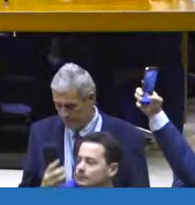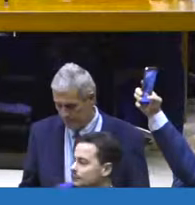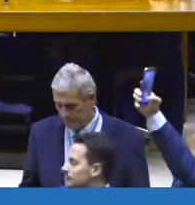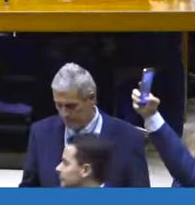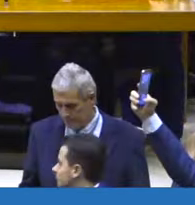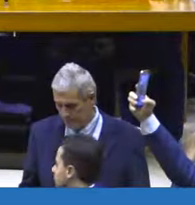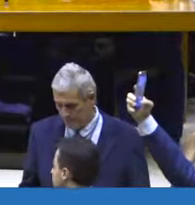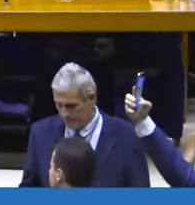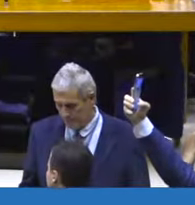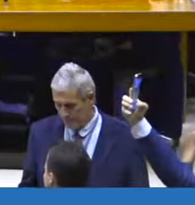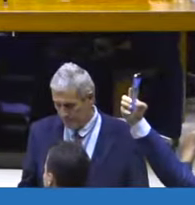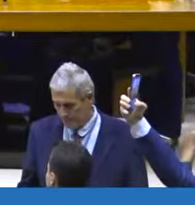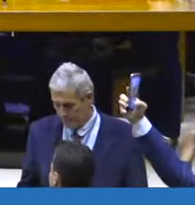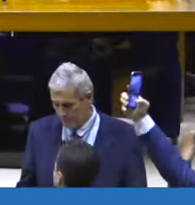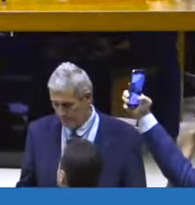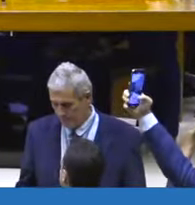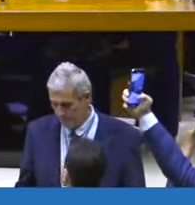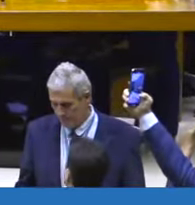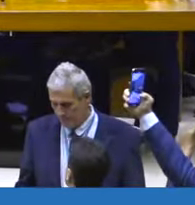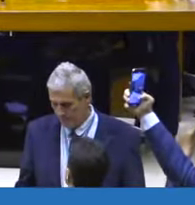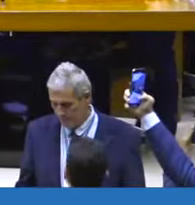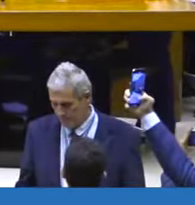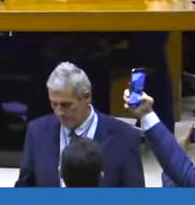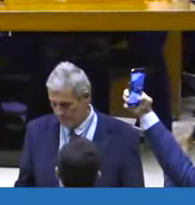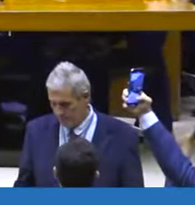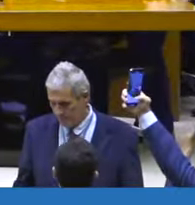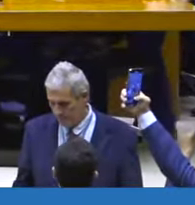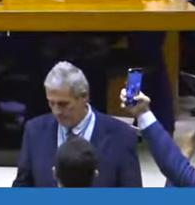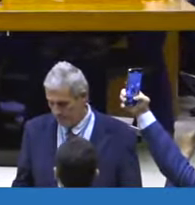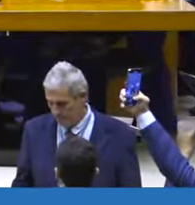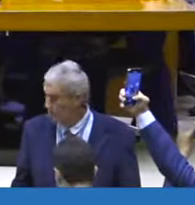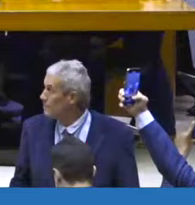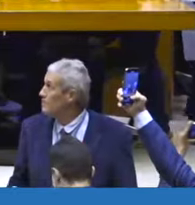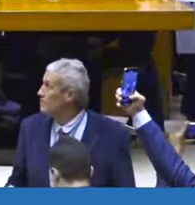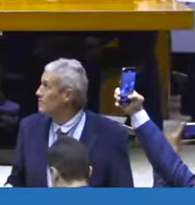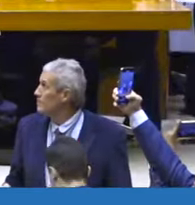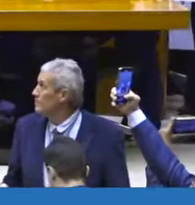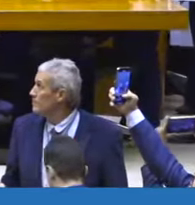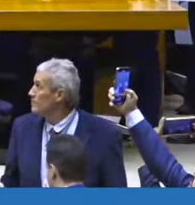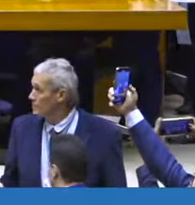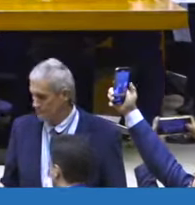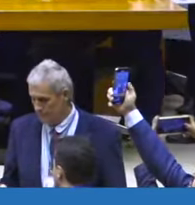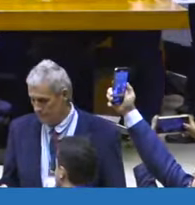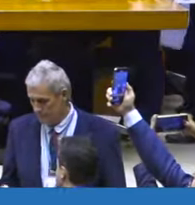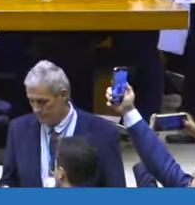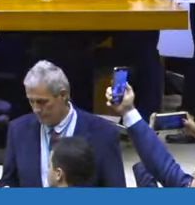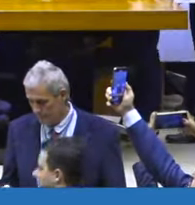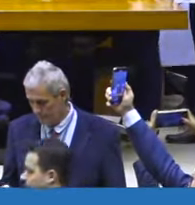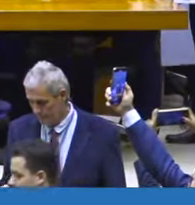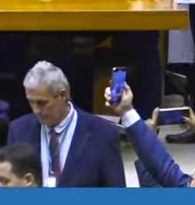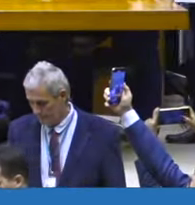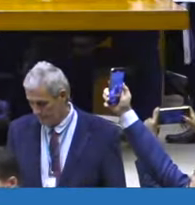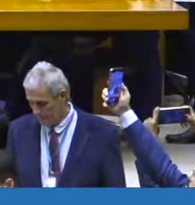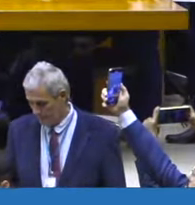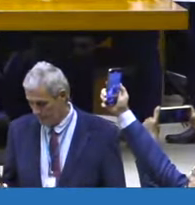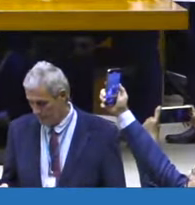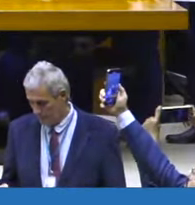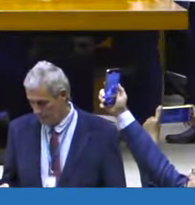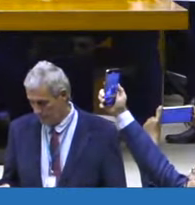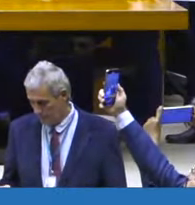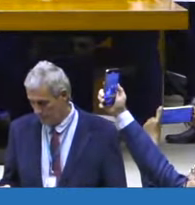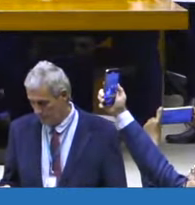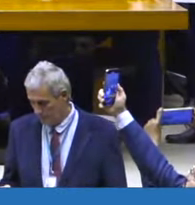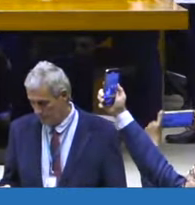Sob a proteção de Deus, em nome do povo brasileiro, iniciamos os nossos trabalhos. Está aberta a